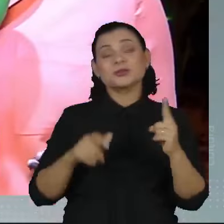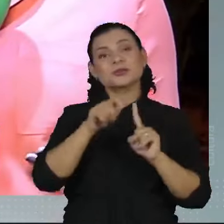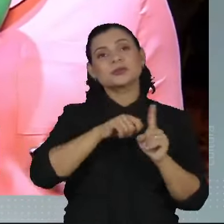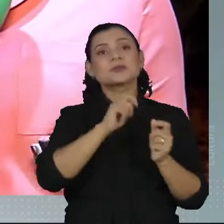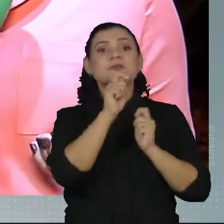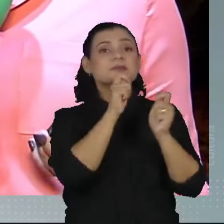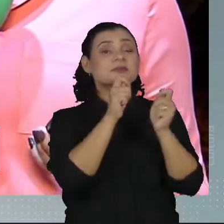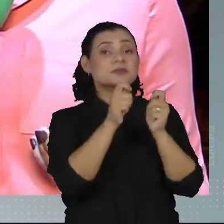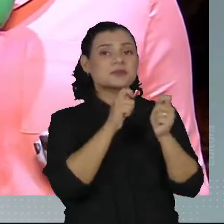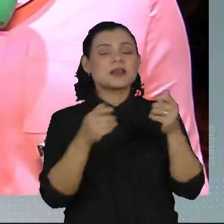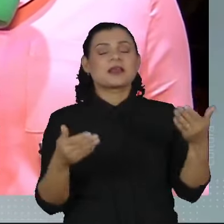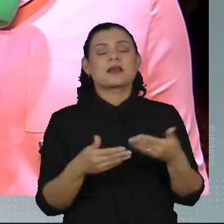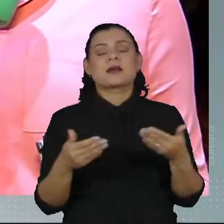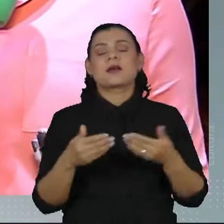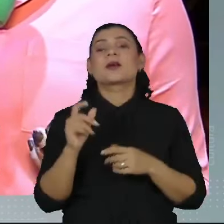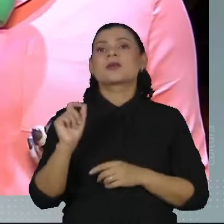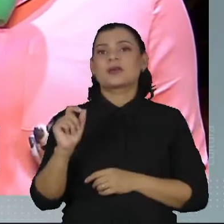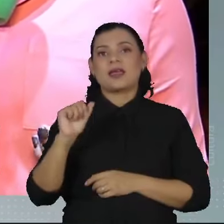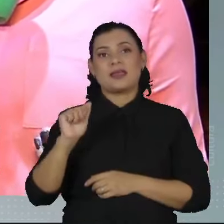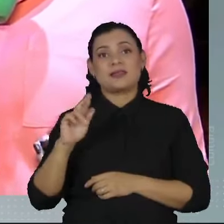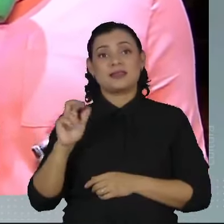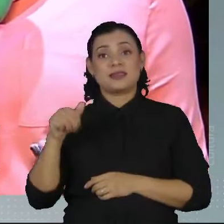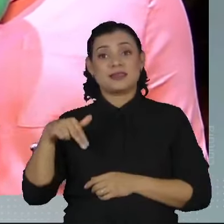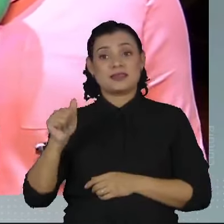Cimino tem as informações para nós. Boa tarde, Adriana.